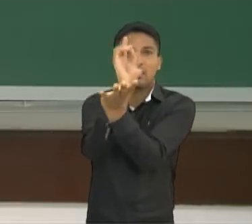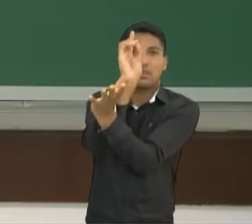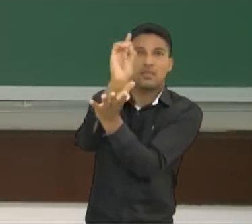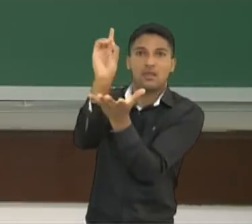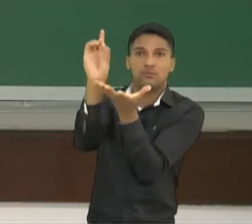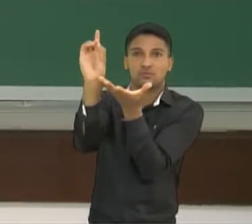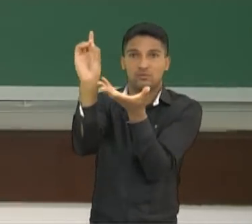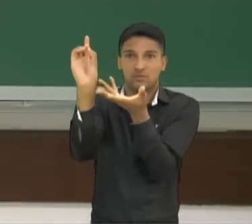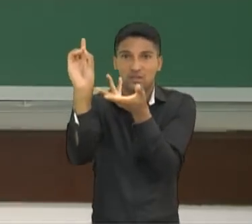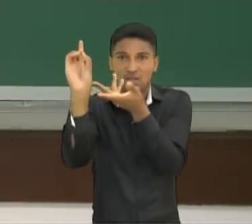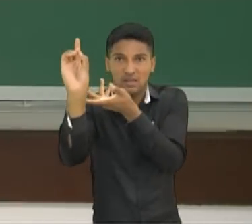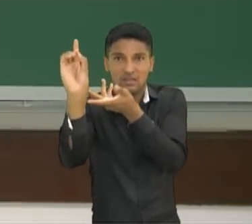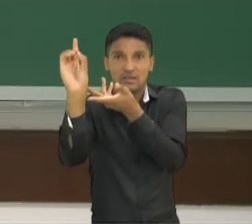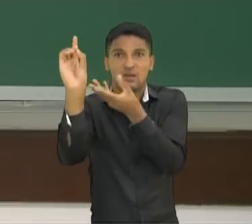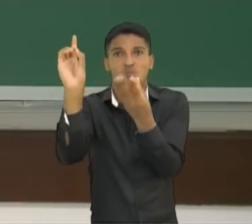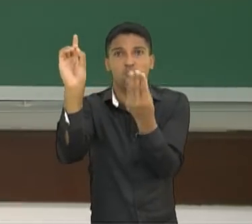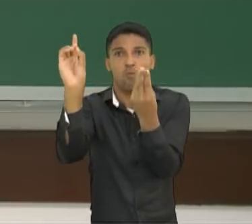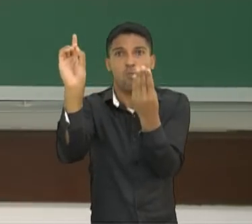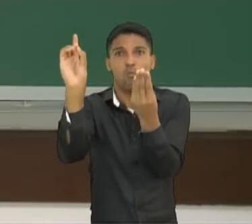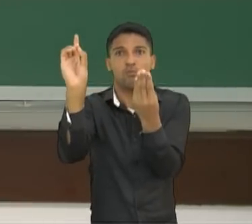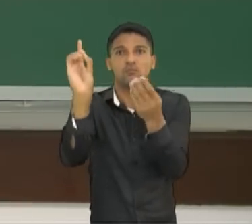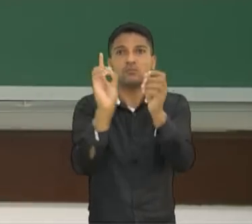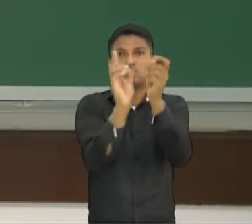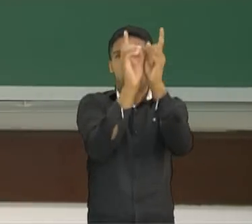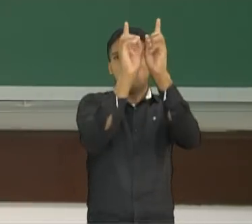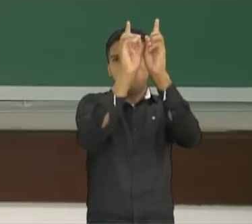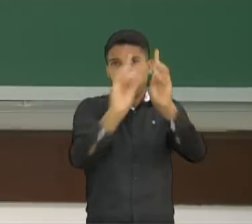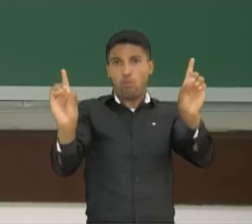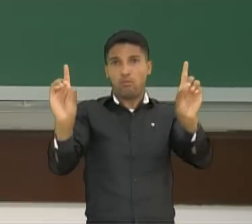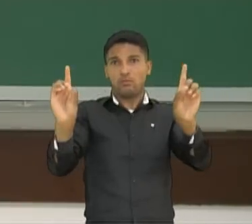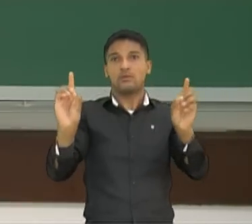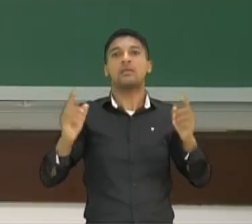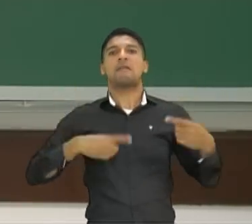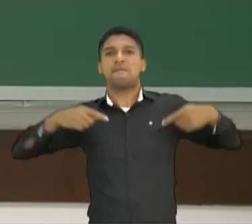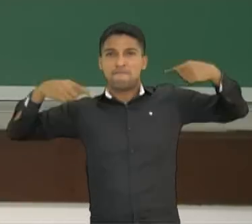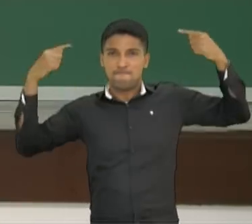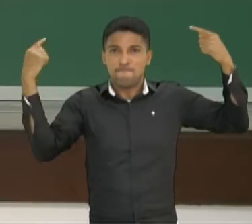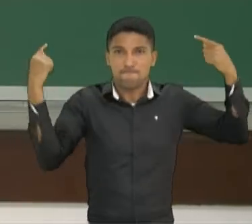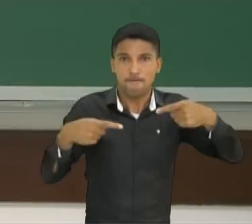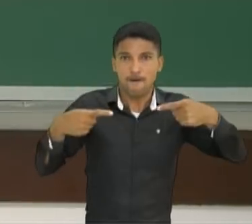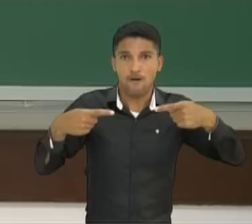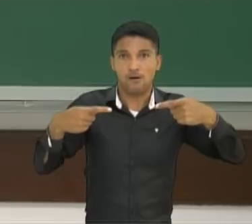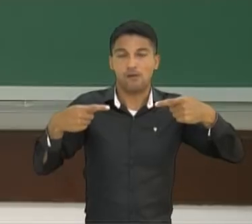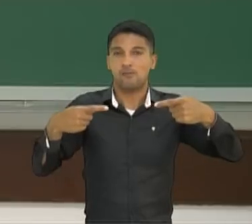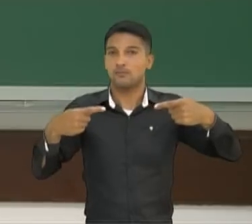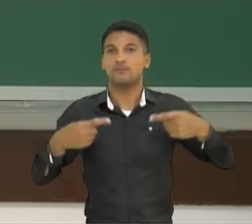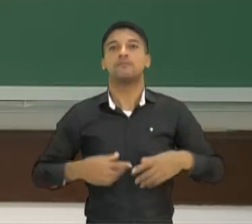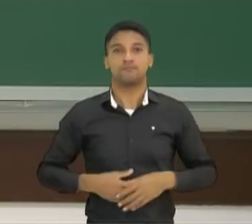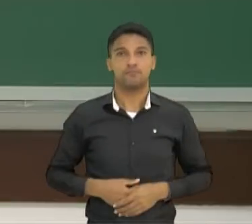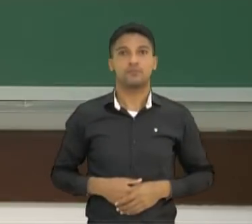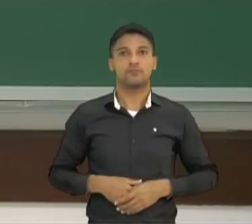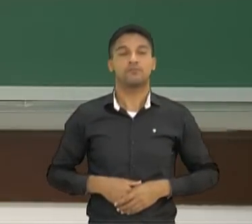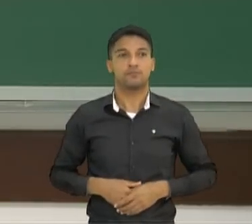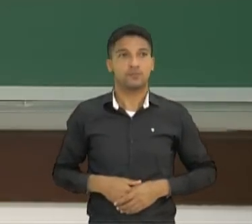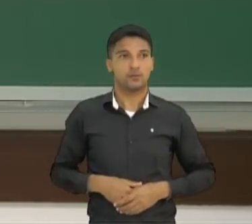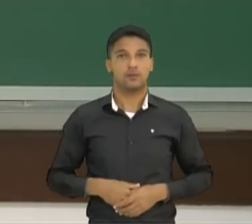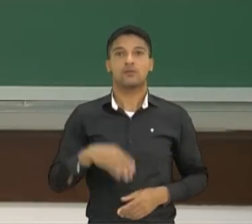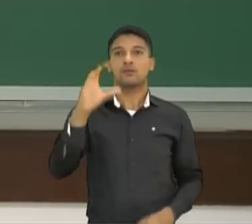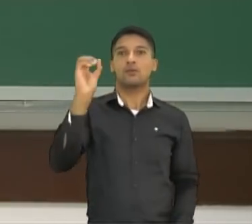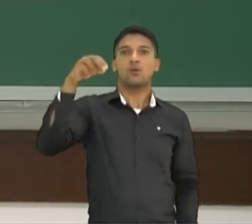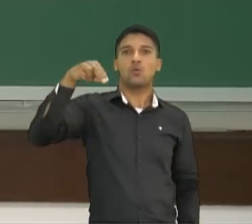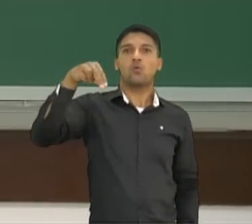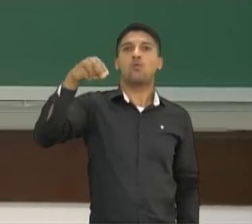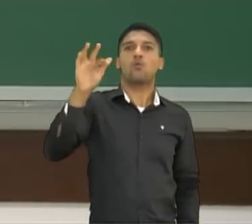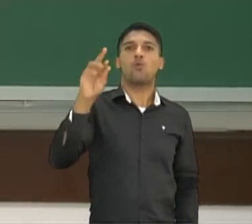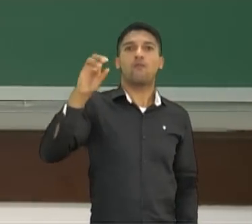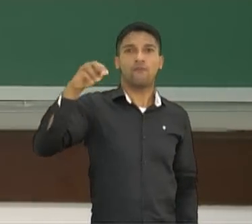que quando nós estamos falando de conhecimento mítico ou senso mítico, para